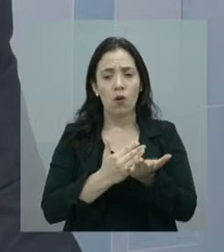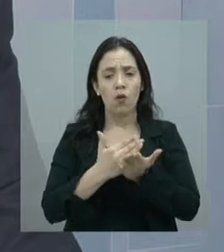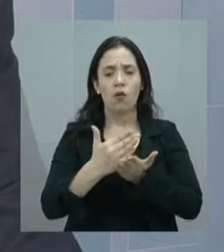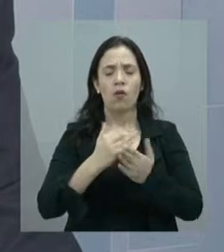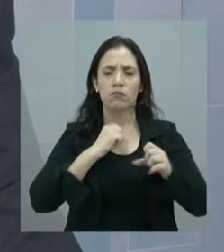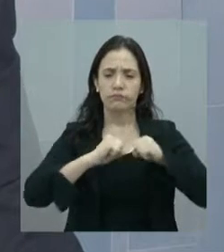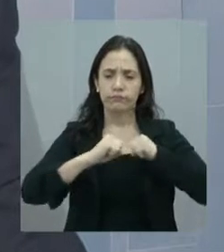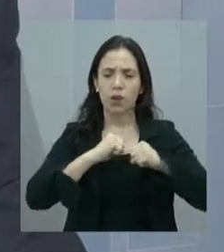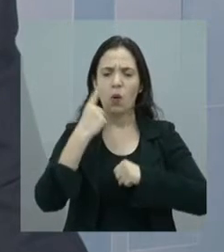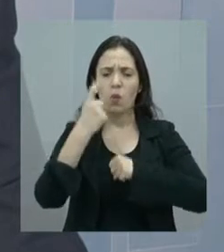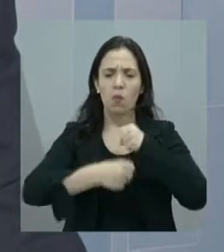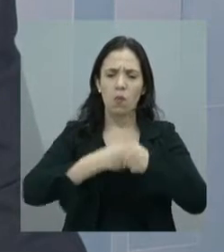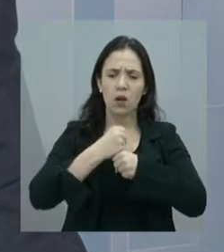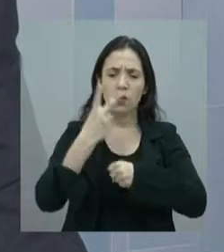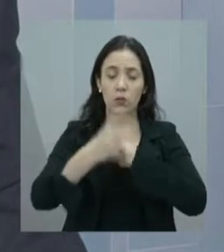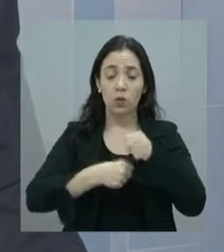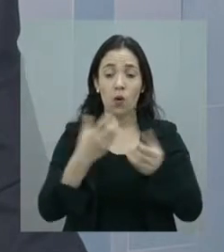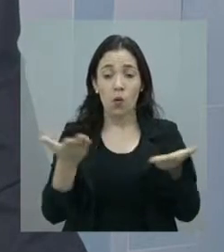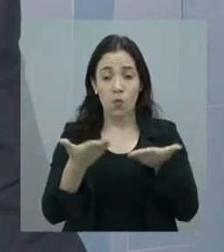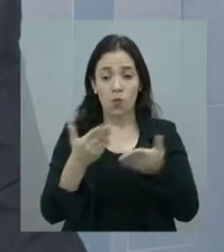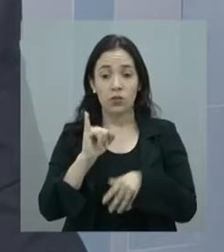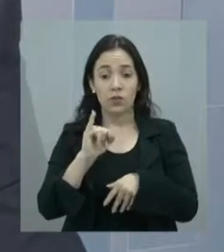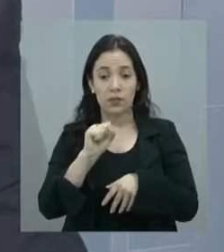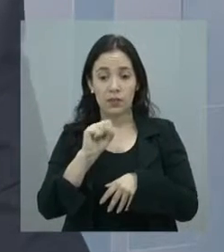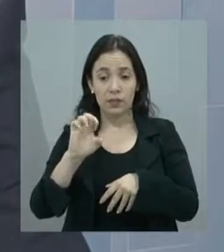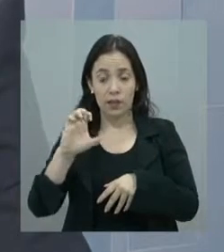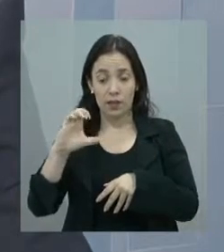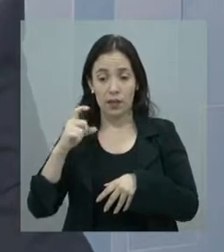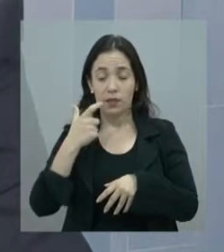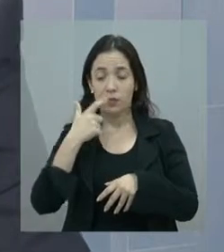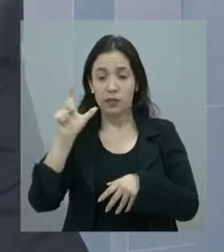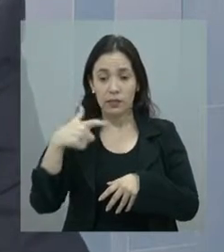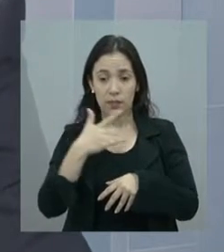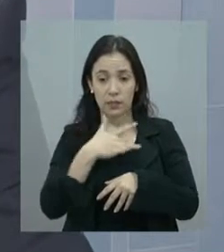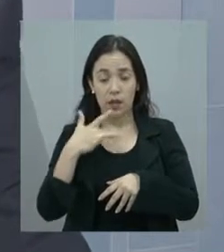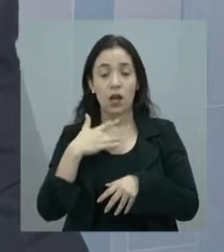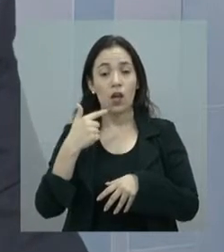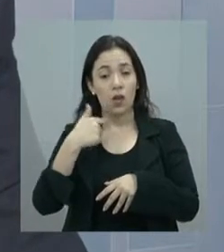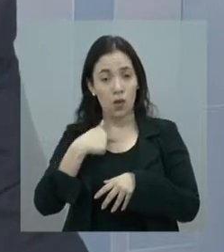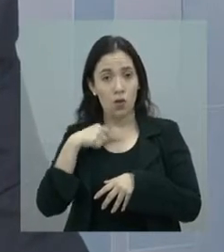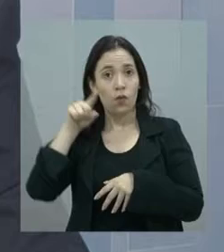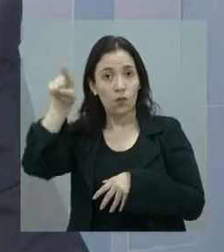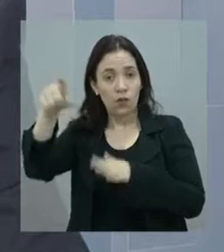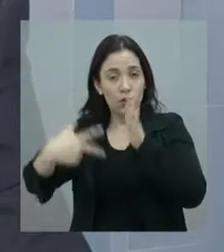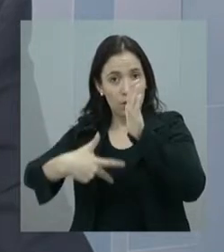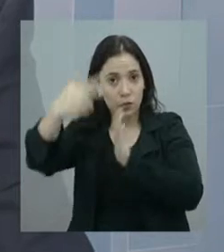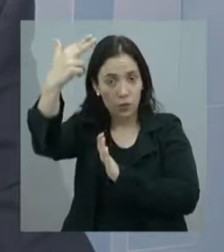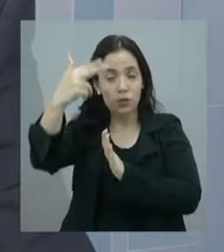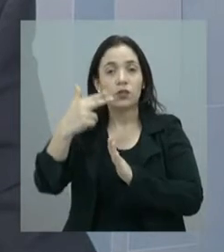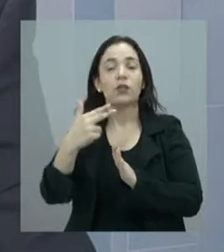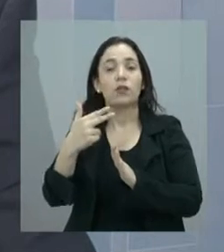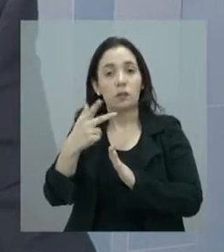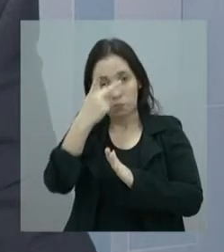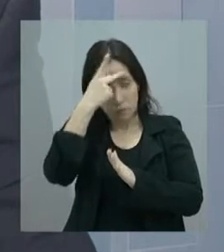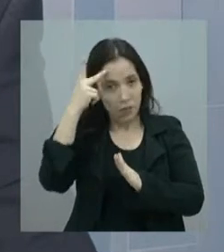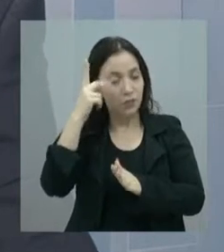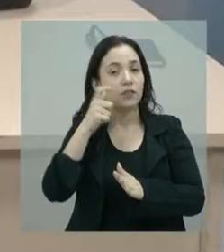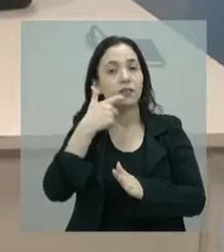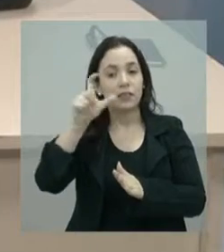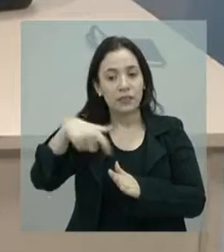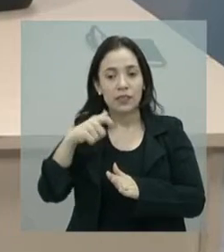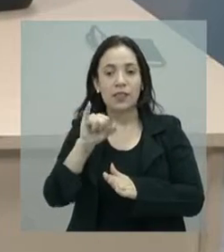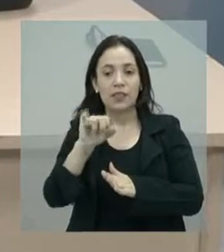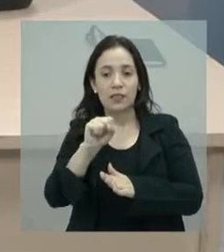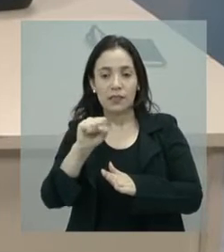demorou 1 ano a 2 anos. Hoje o ISEC, eu estou saindo daqui para fazer uma pequena cirurgia num paciente do ISEC. O ISEC que era o antigo IPEC, né? Que